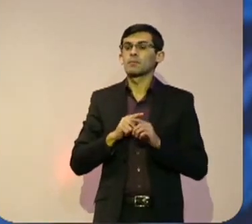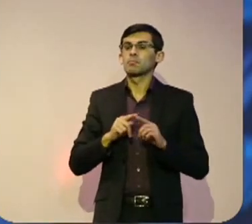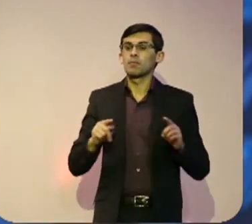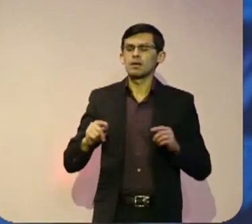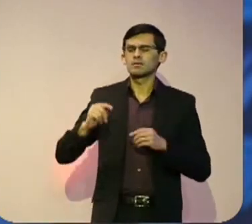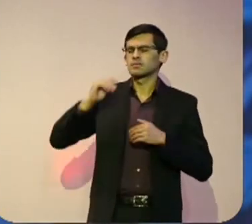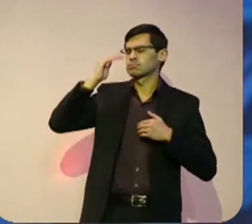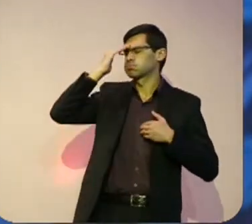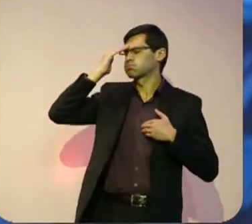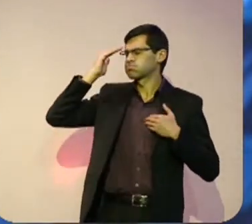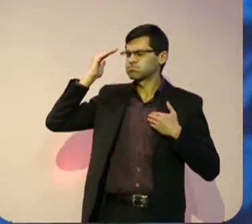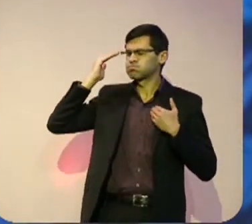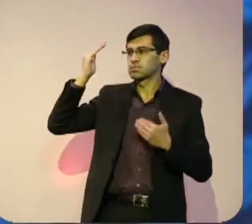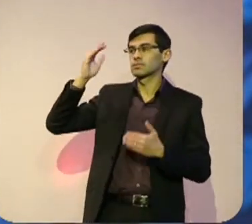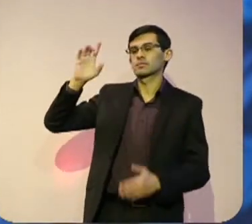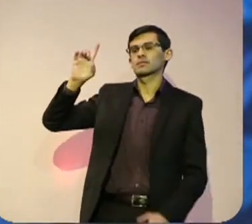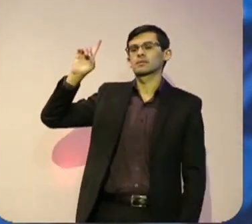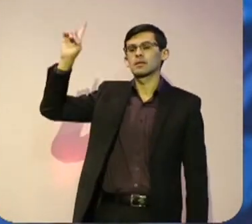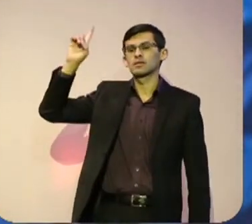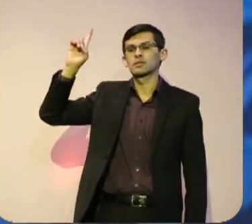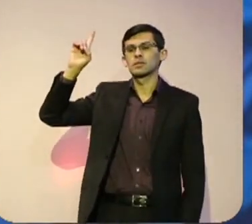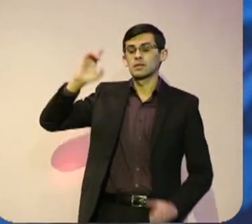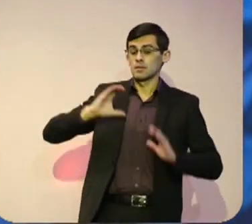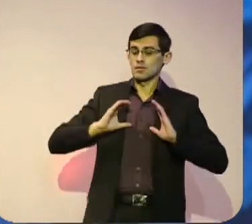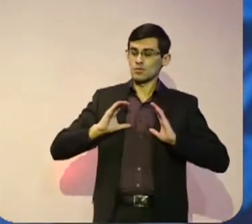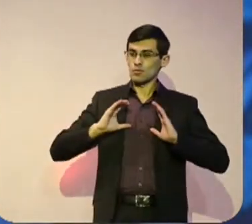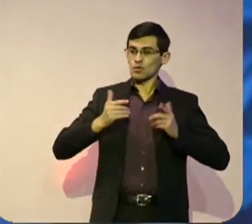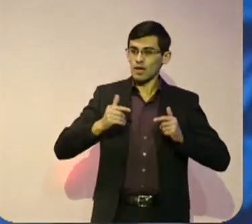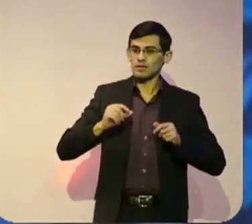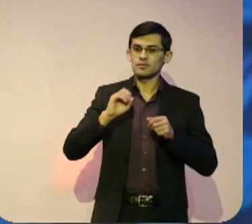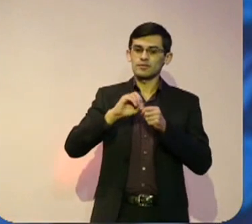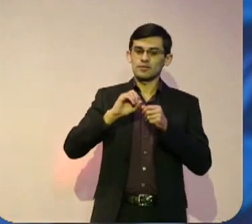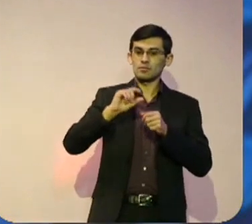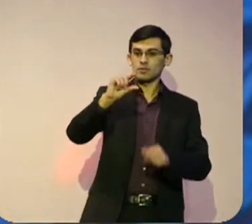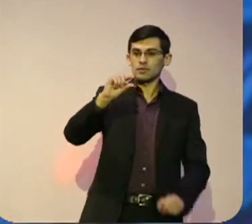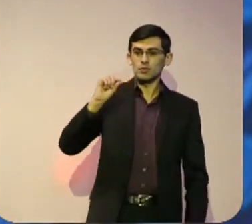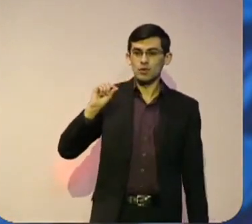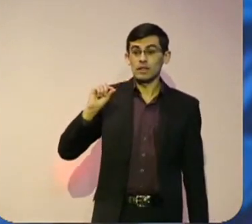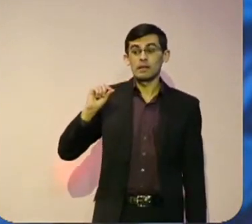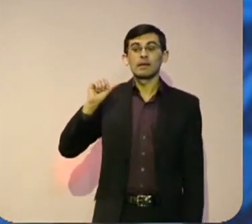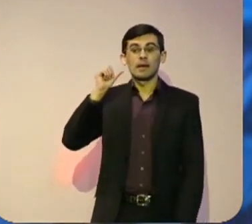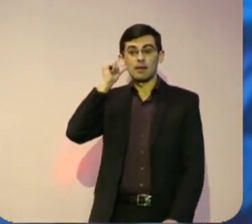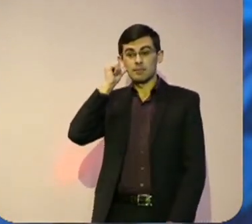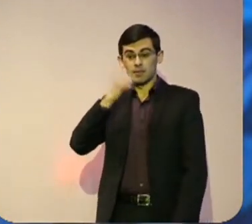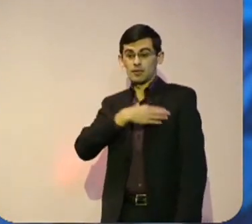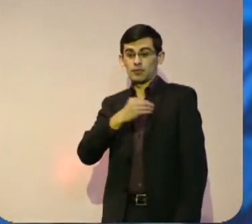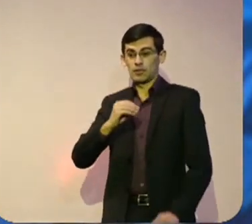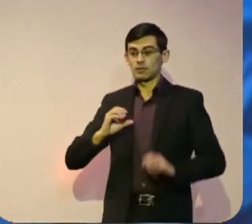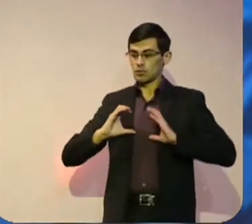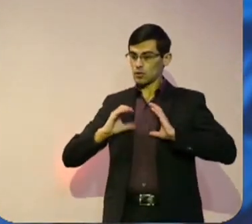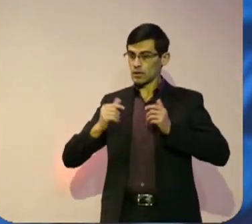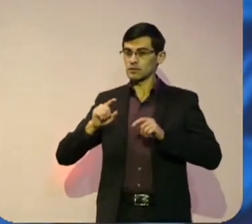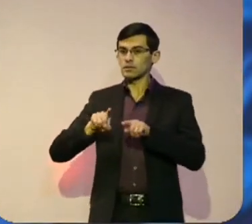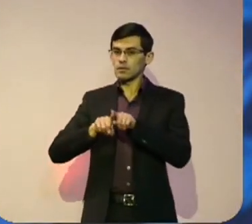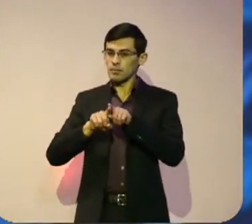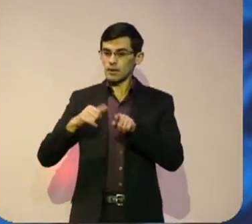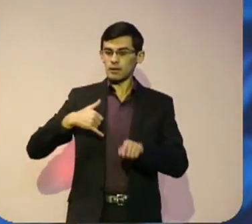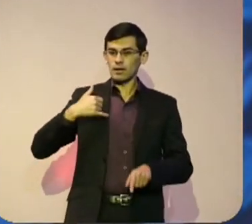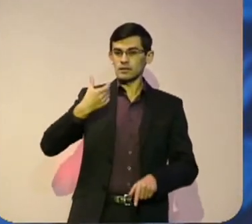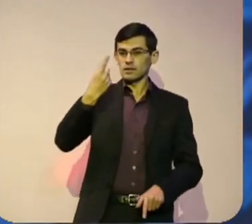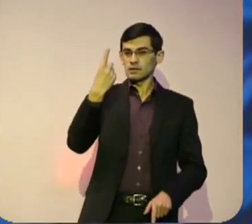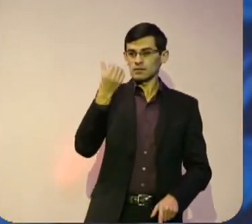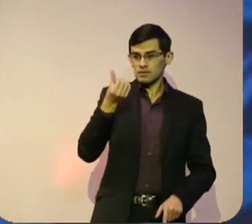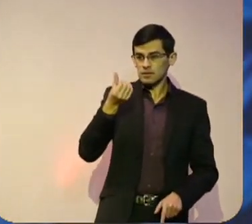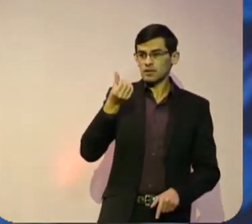Mas graças a Deus, né? Com coragem tomamos a decisão, e ela corajosa também, com 16 anos,